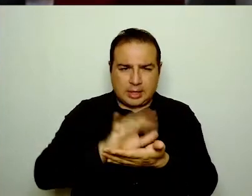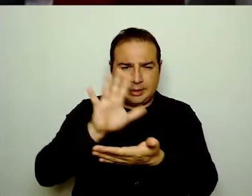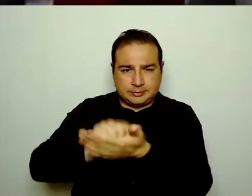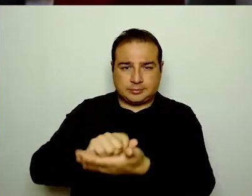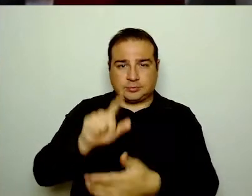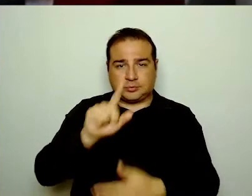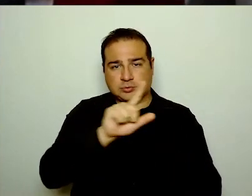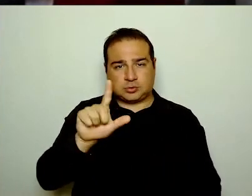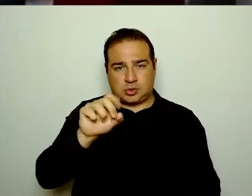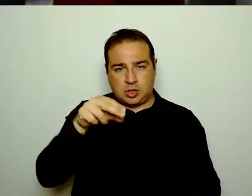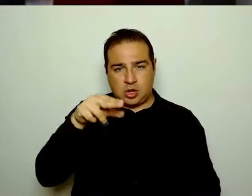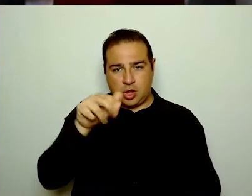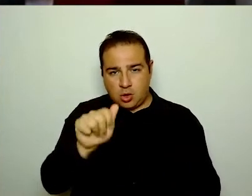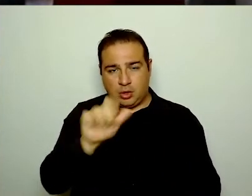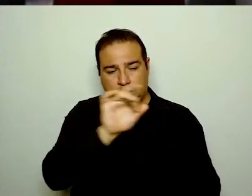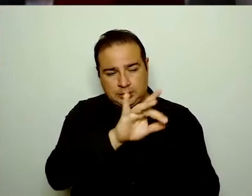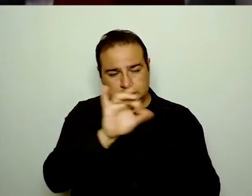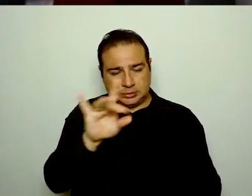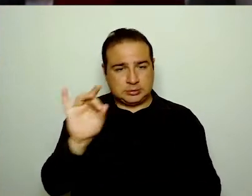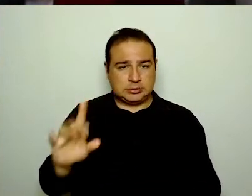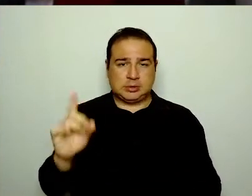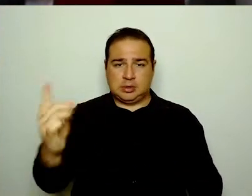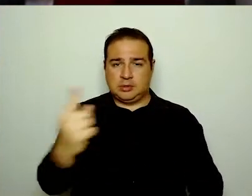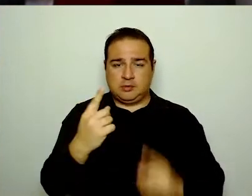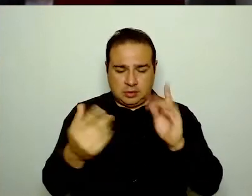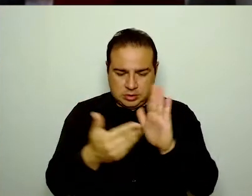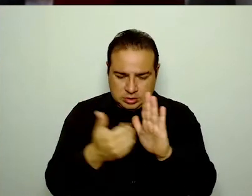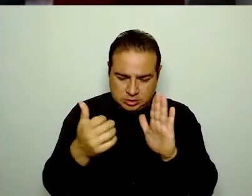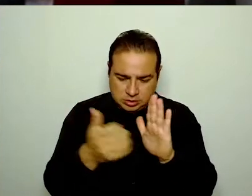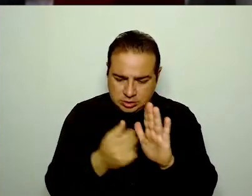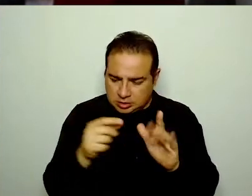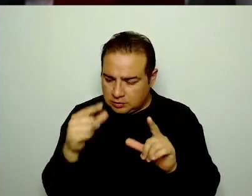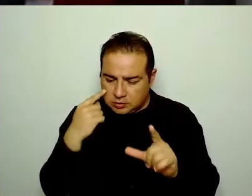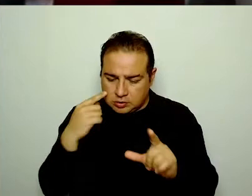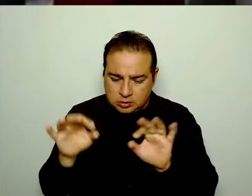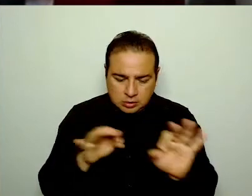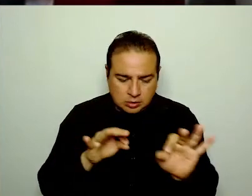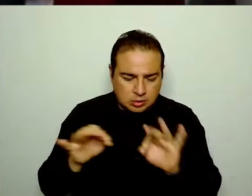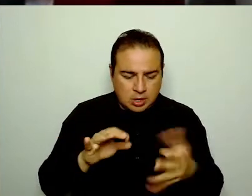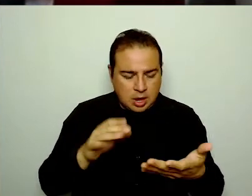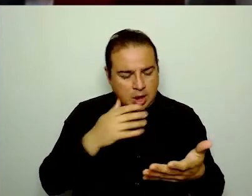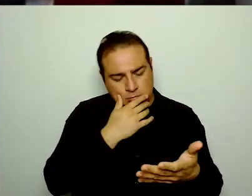que era cadastrado nas zonas e iam